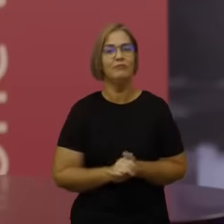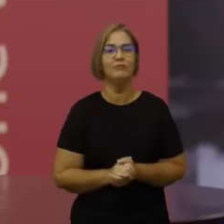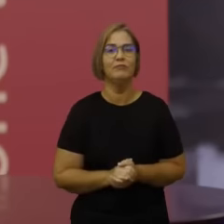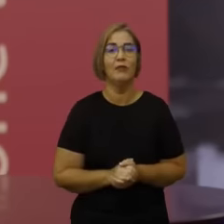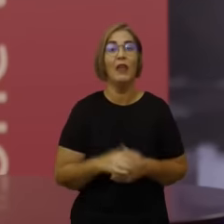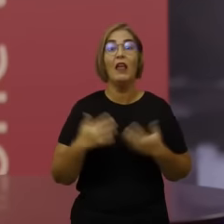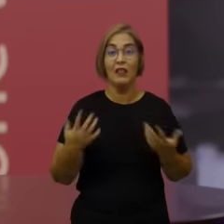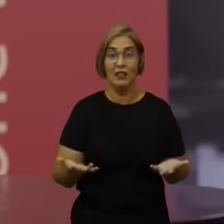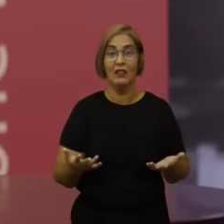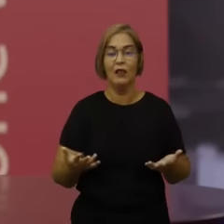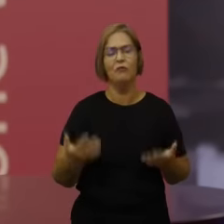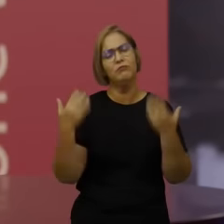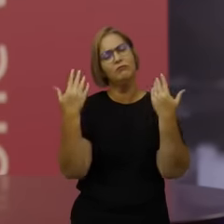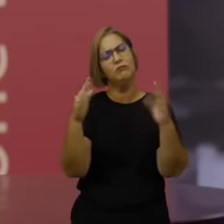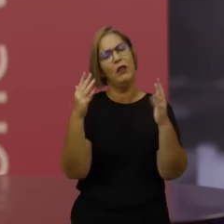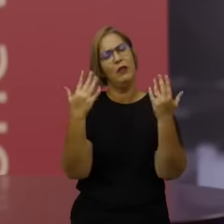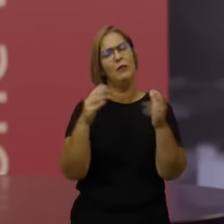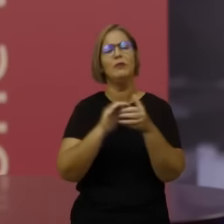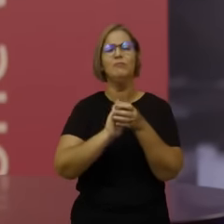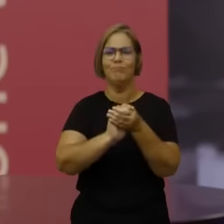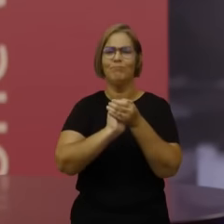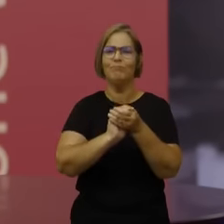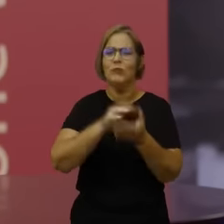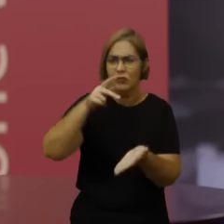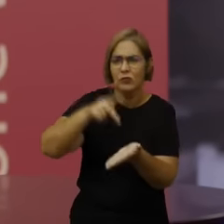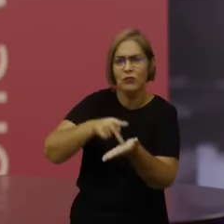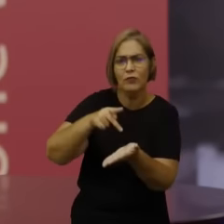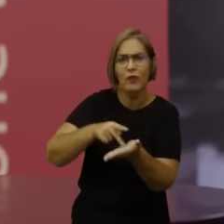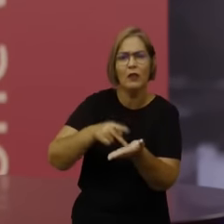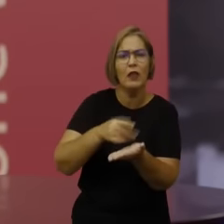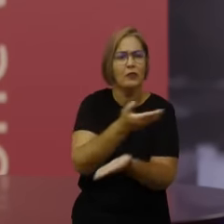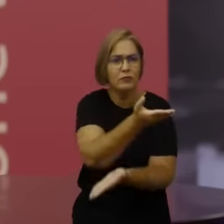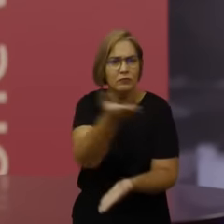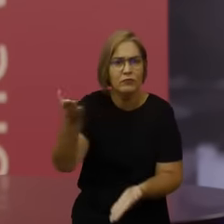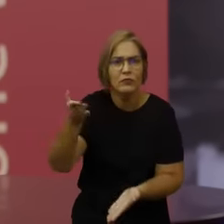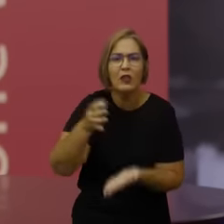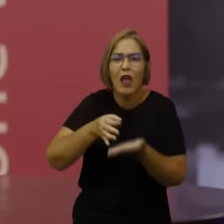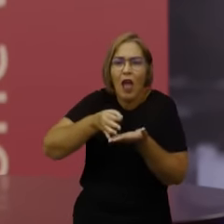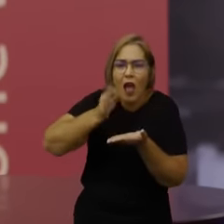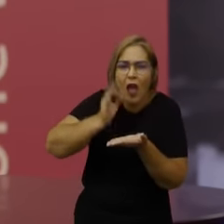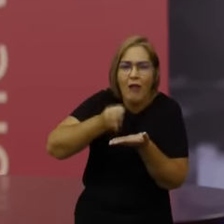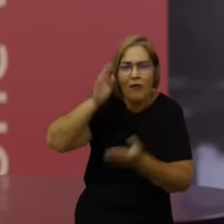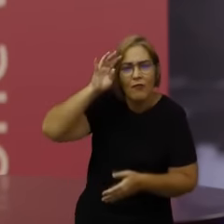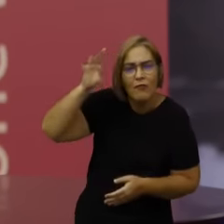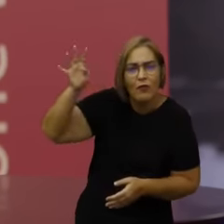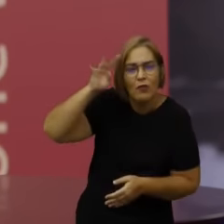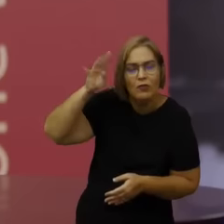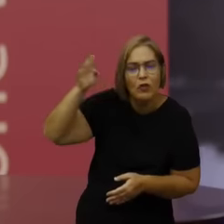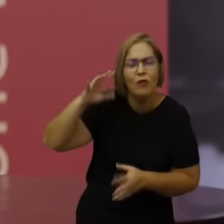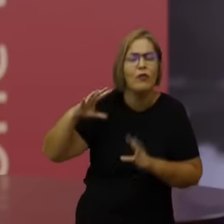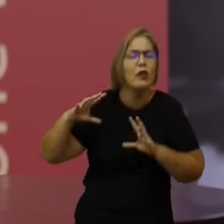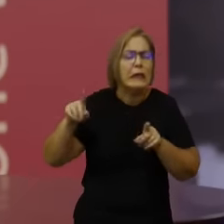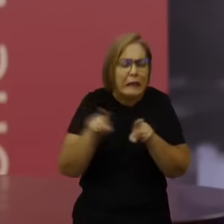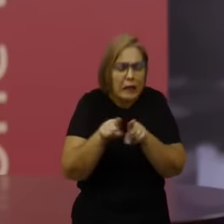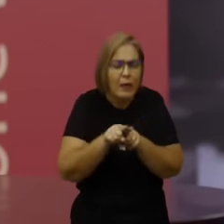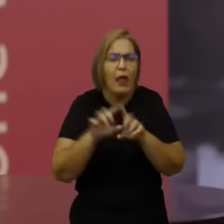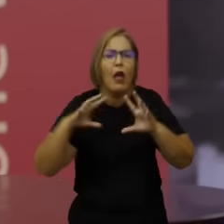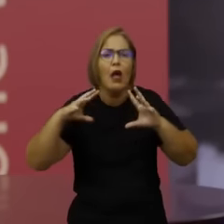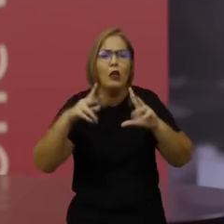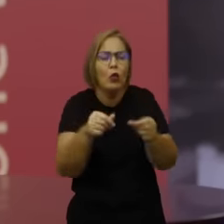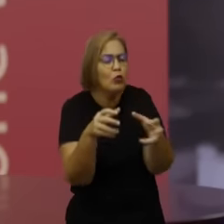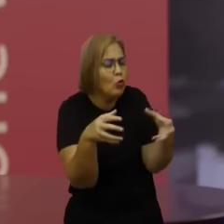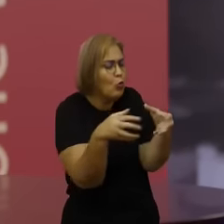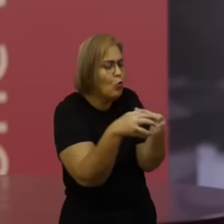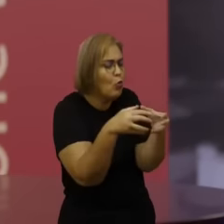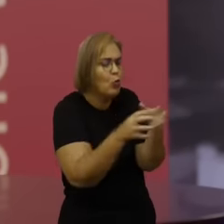Então, eh, parabéns, eh, de verdade ao Café Filosófico e, eh, a toda a equipe também que